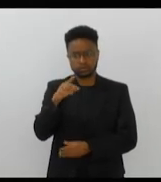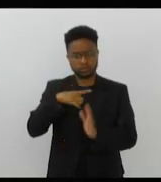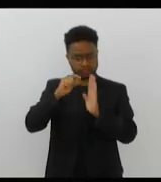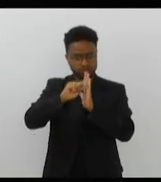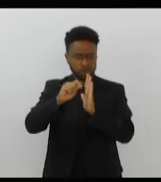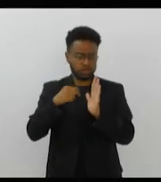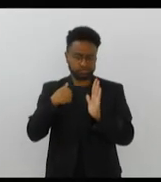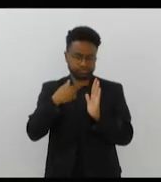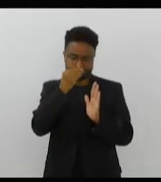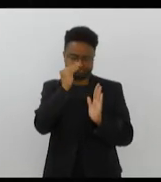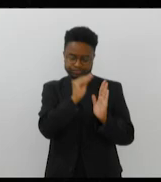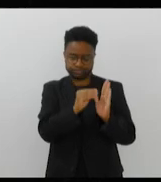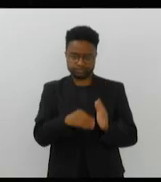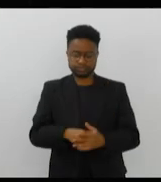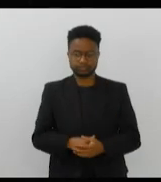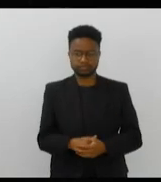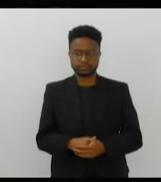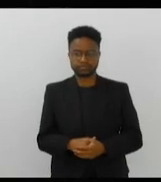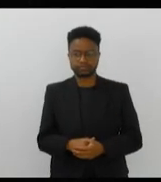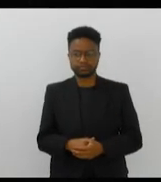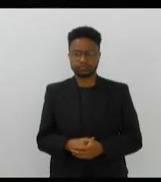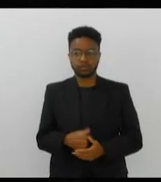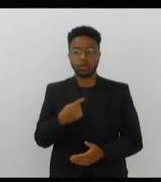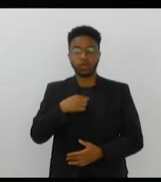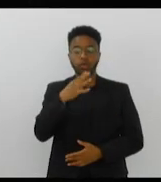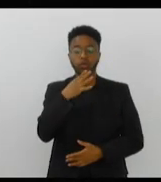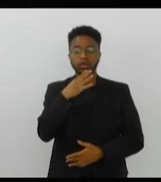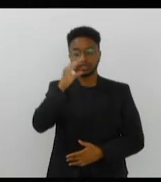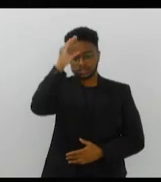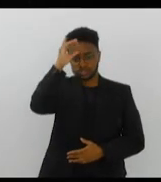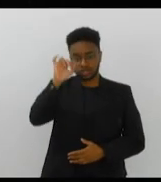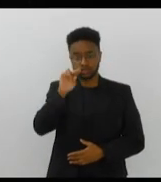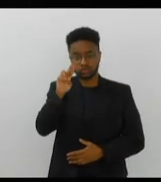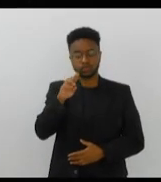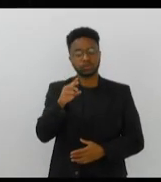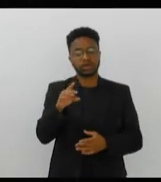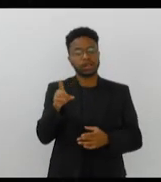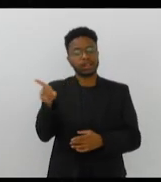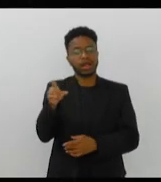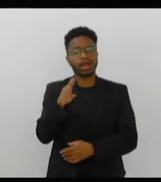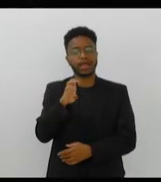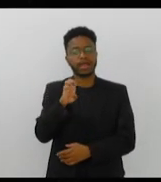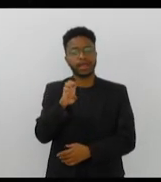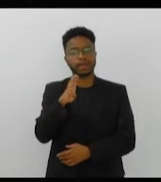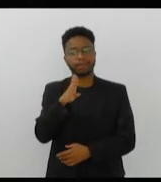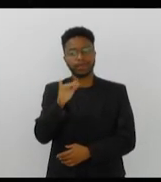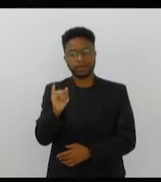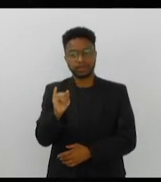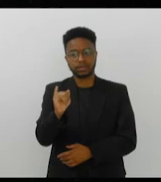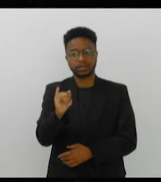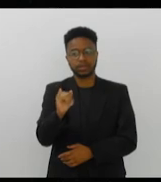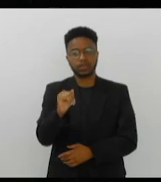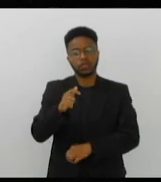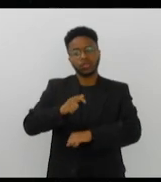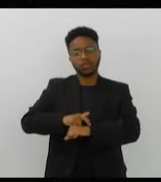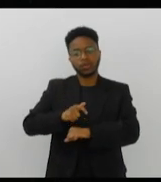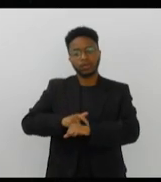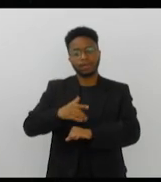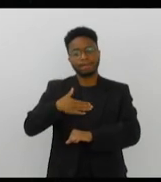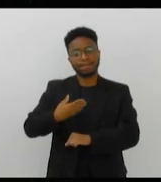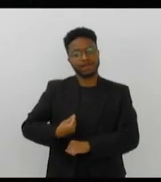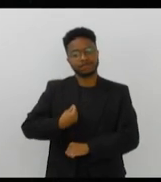já foi. E eu conheci Tia Ju lá na EBI, num processo da minha vida